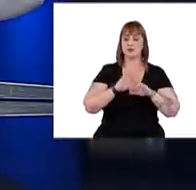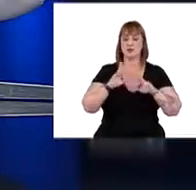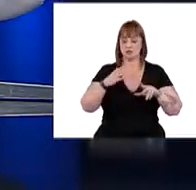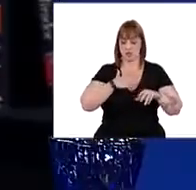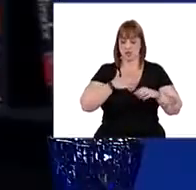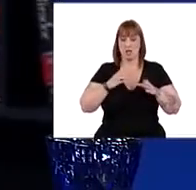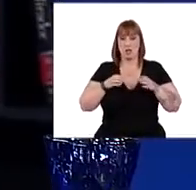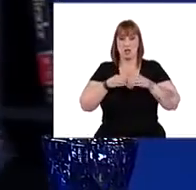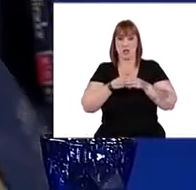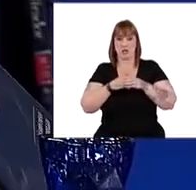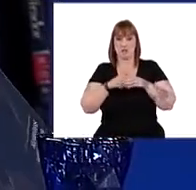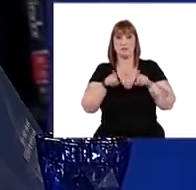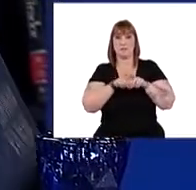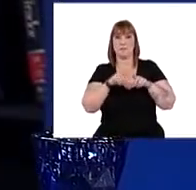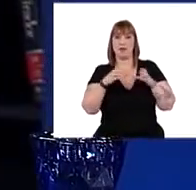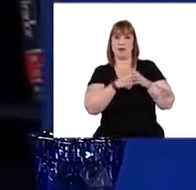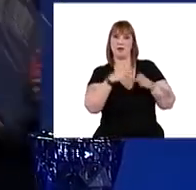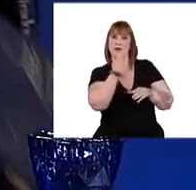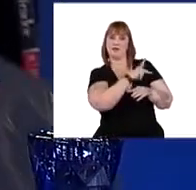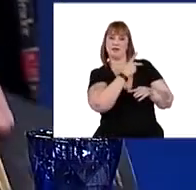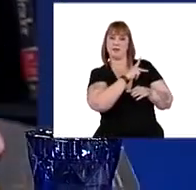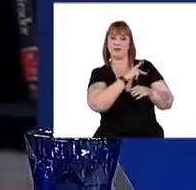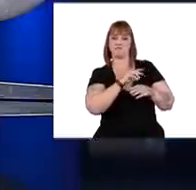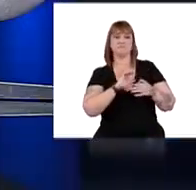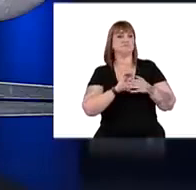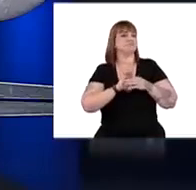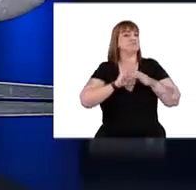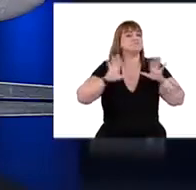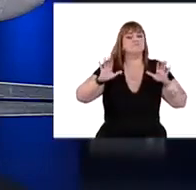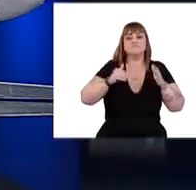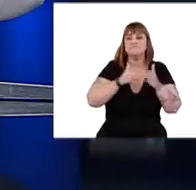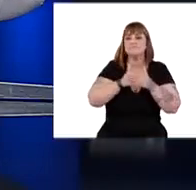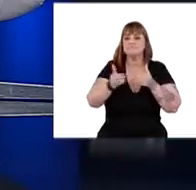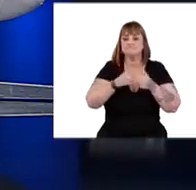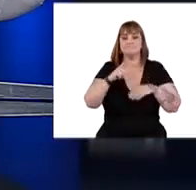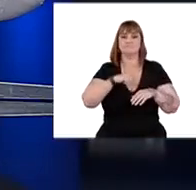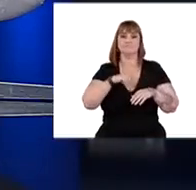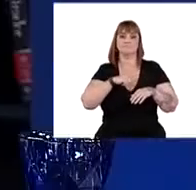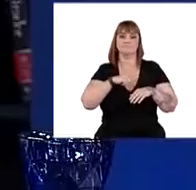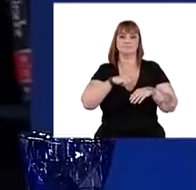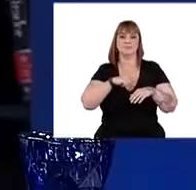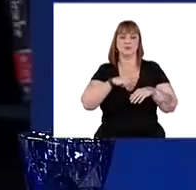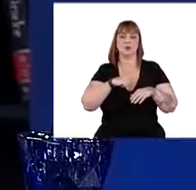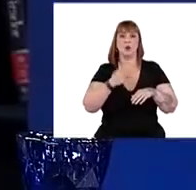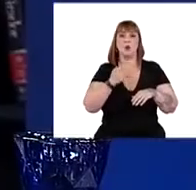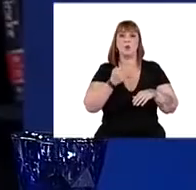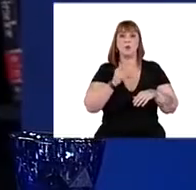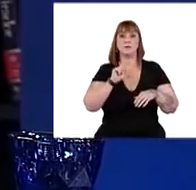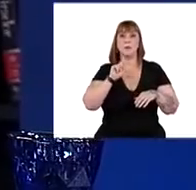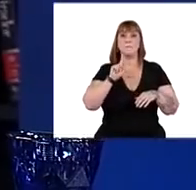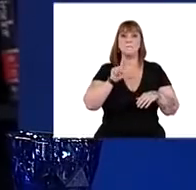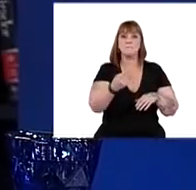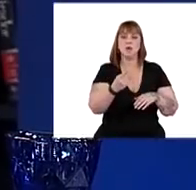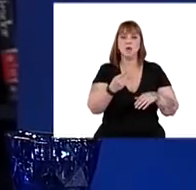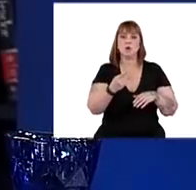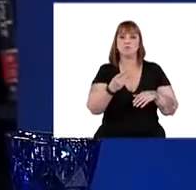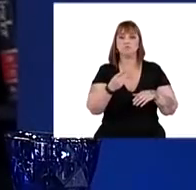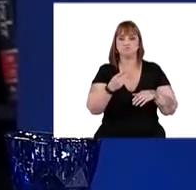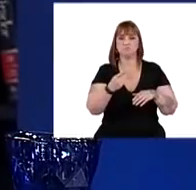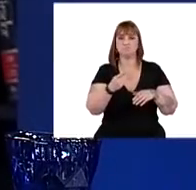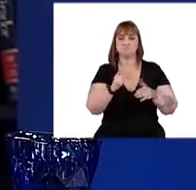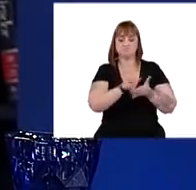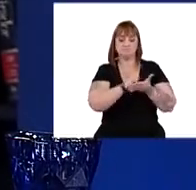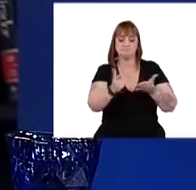equipe como a equipe de Álvaro Dias, independentemente, produziram, vou repetir, quase 1000 páginas de